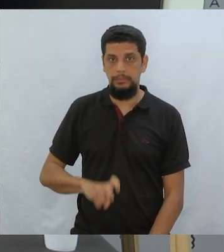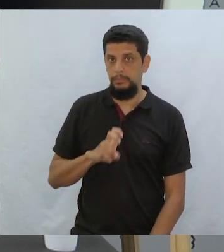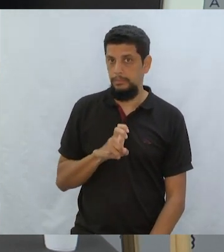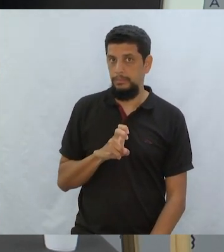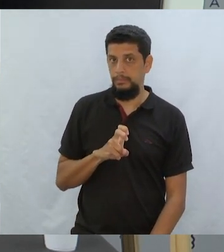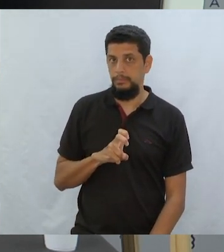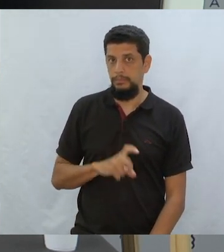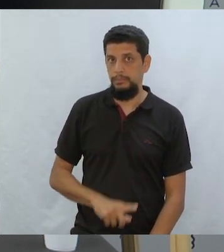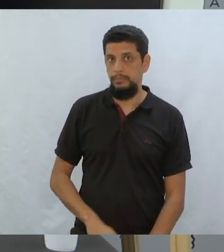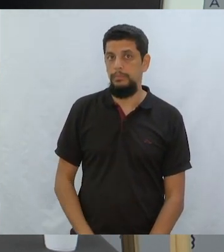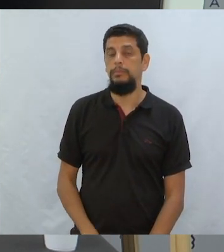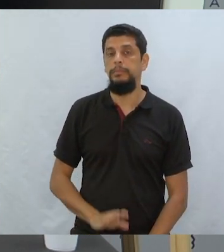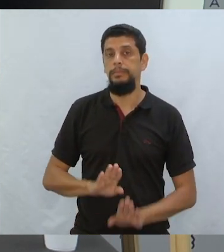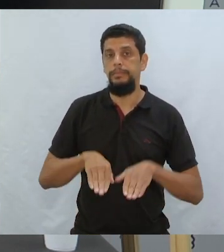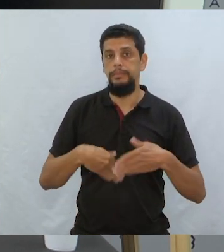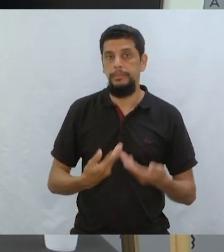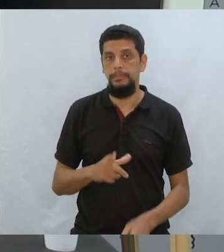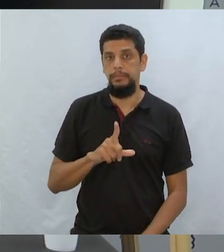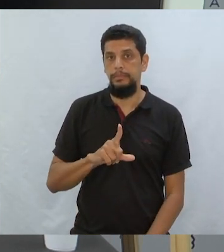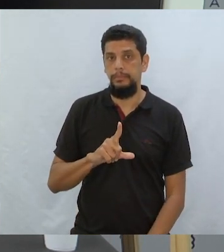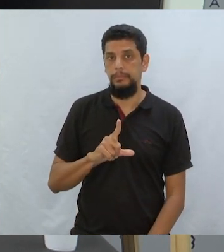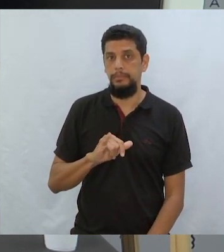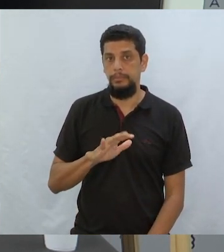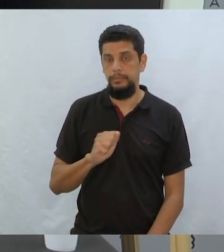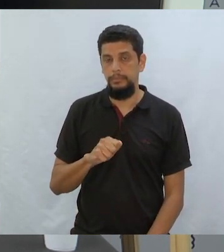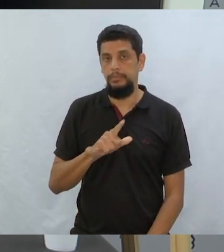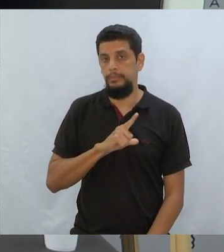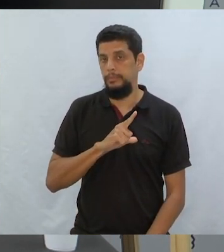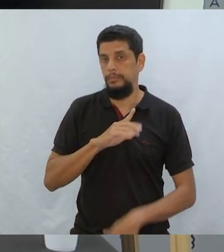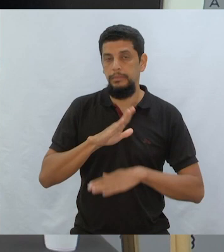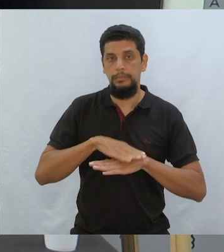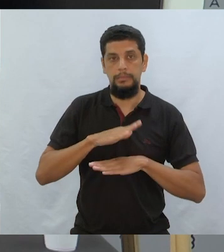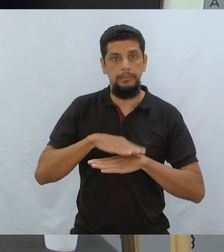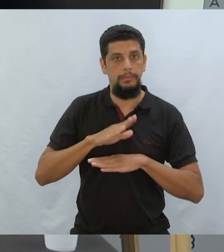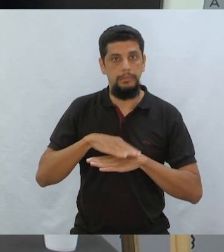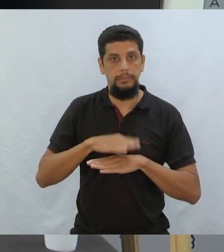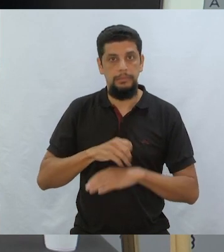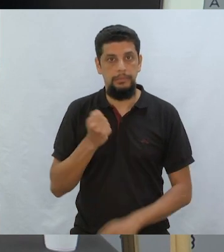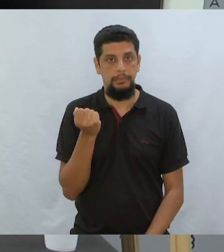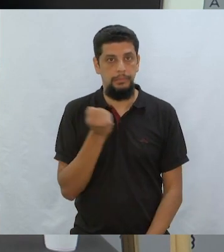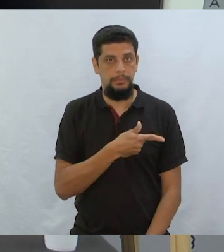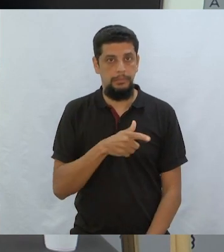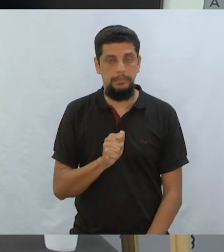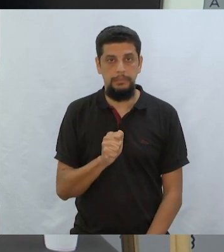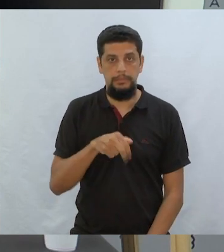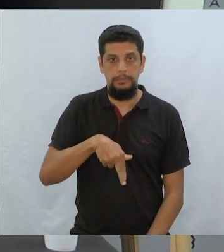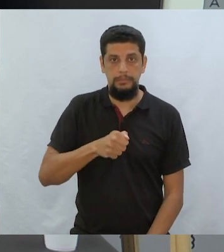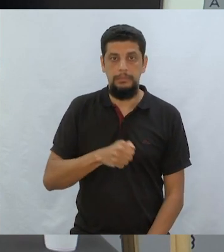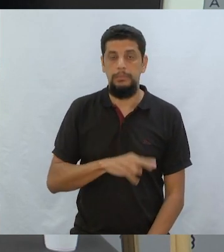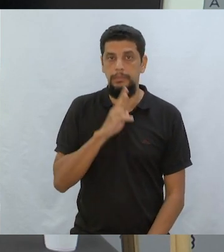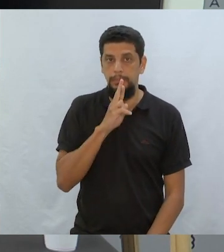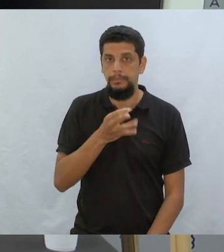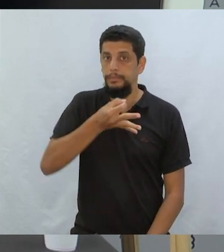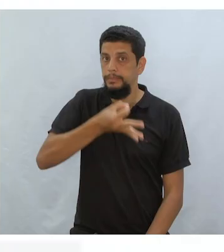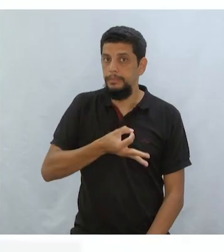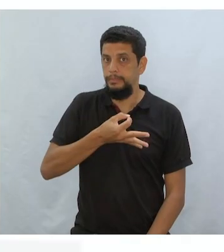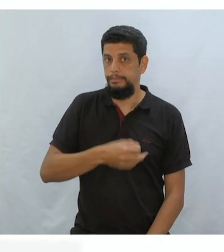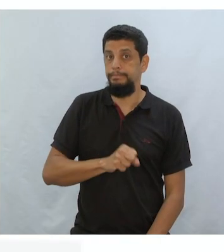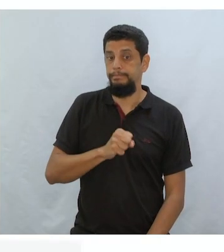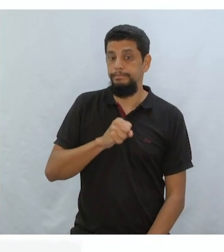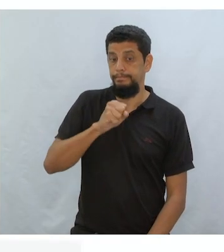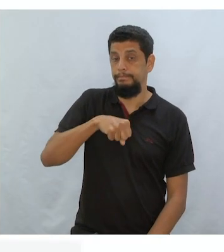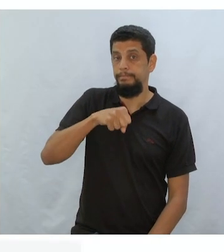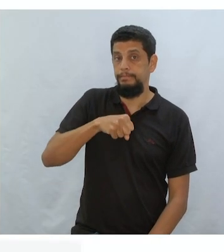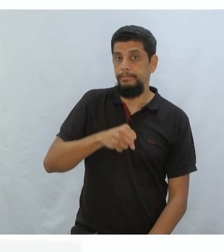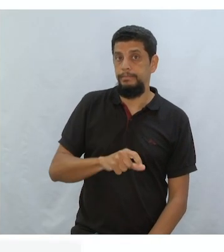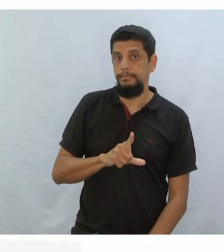Lia tem, sim, mais lápis de cor do que a Ana. Então, a resposta correta é